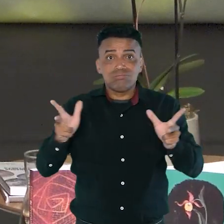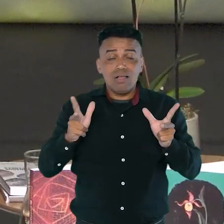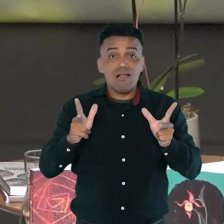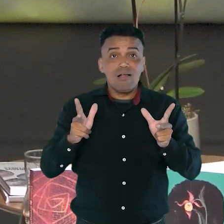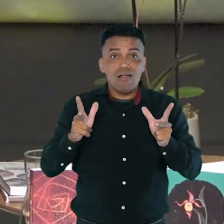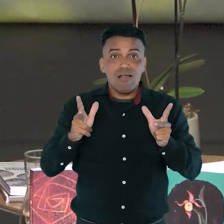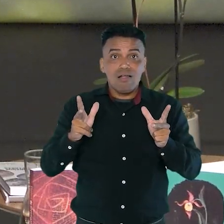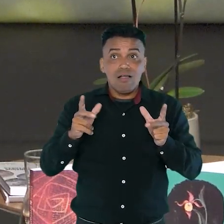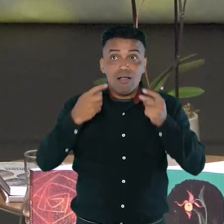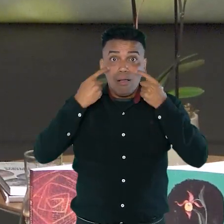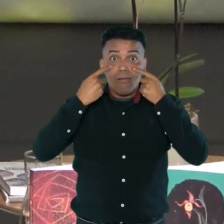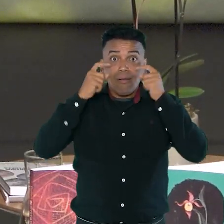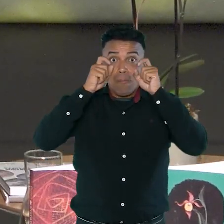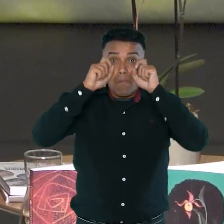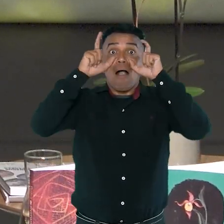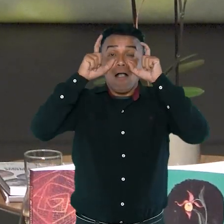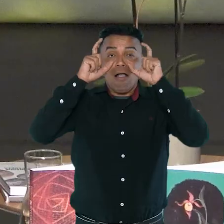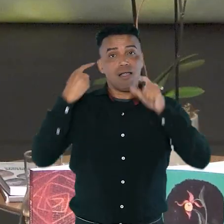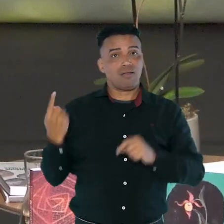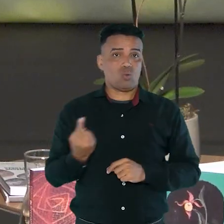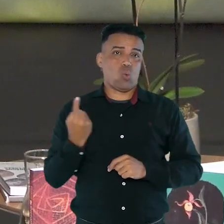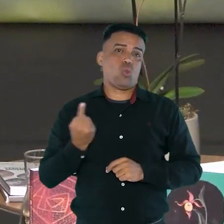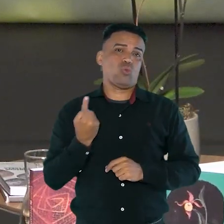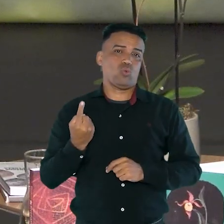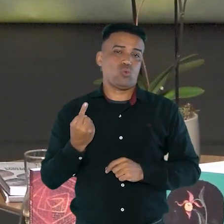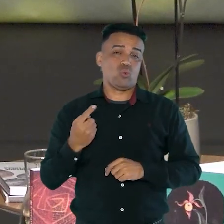único. Ele é pessoal.